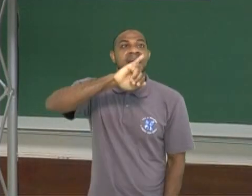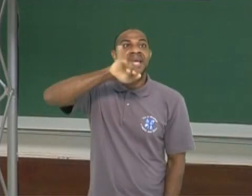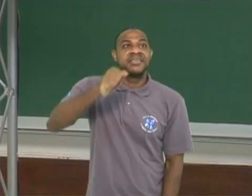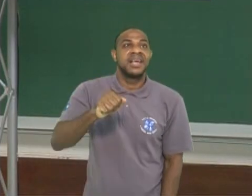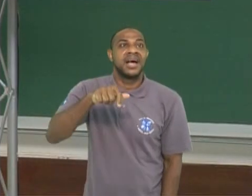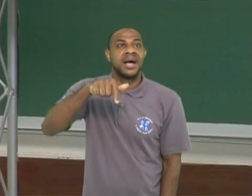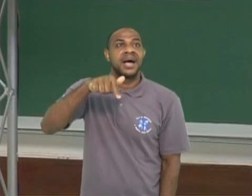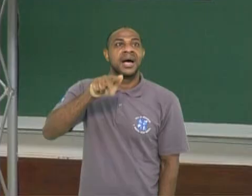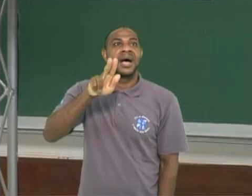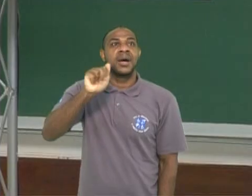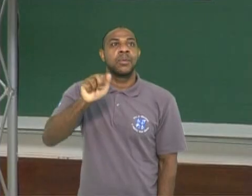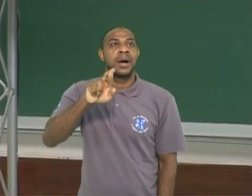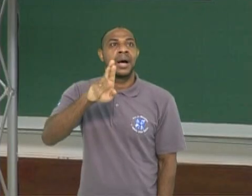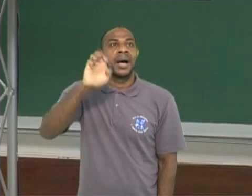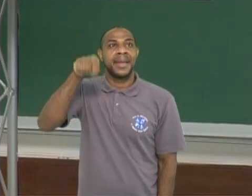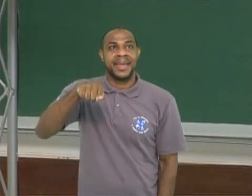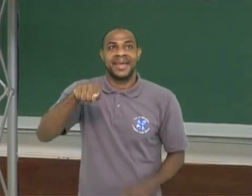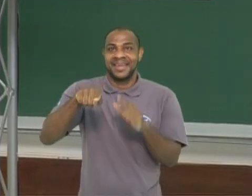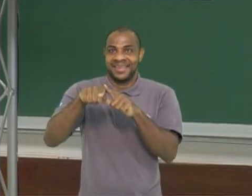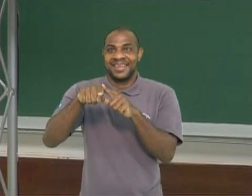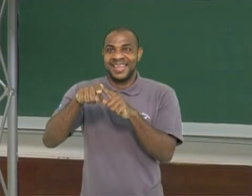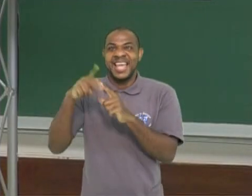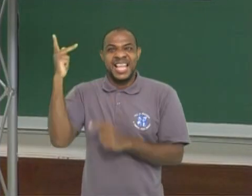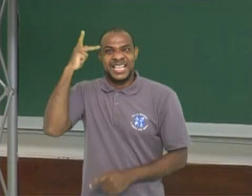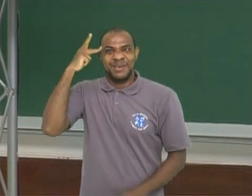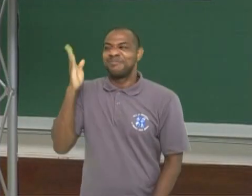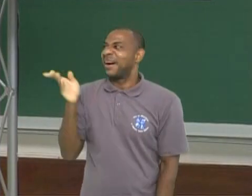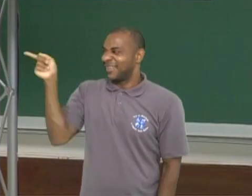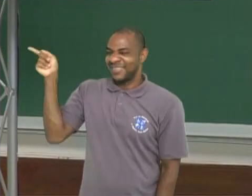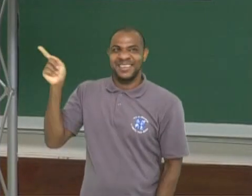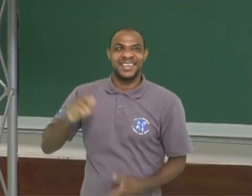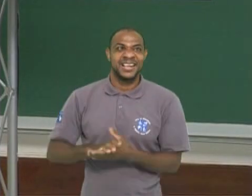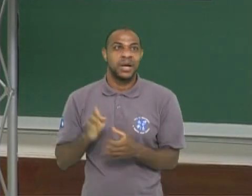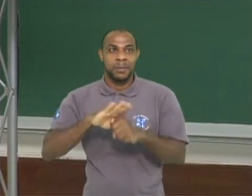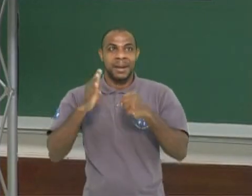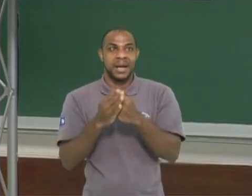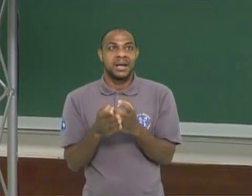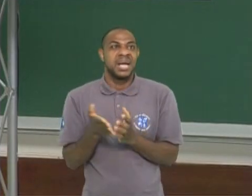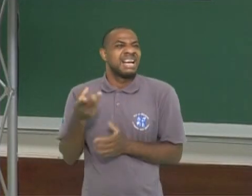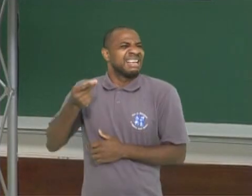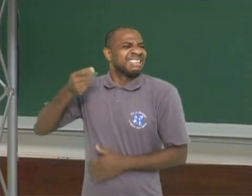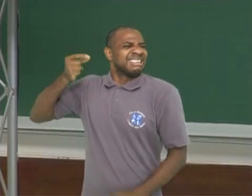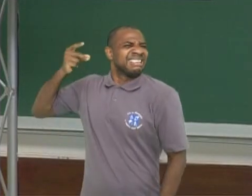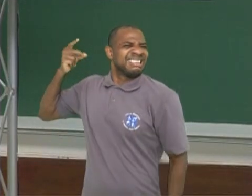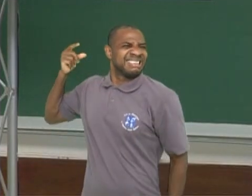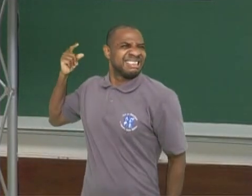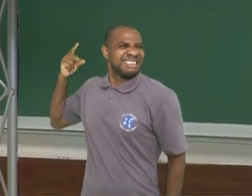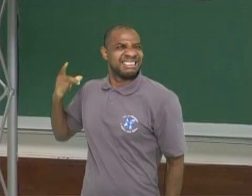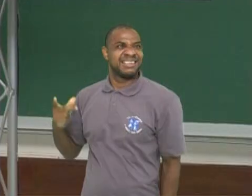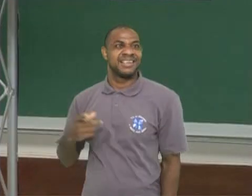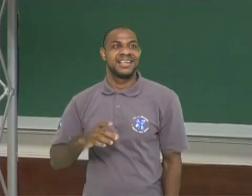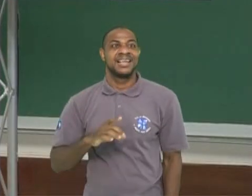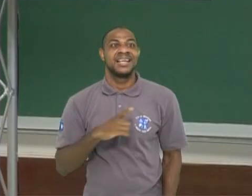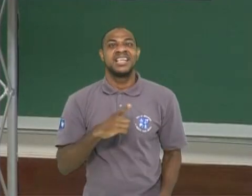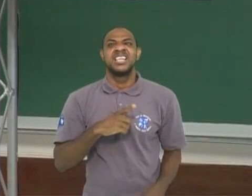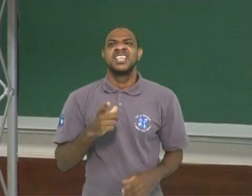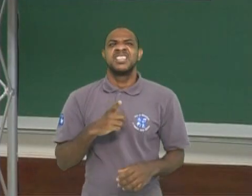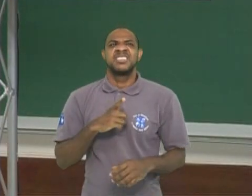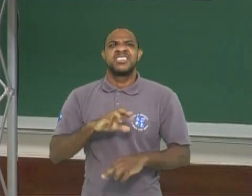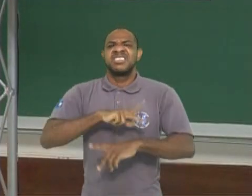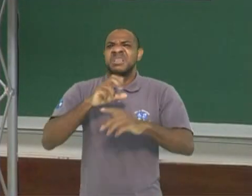que fica lá na cidade de São Paulo, que, né, ele já foi, antigamente, ele abrigava